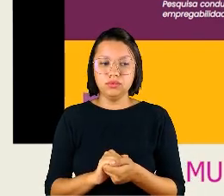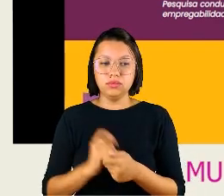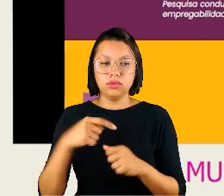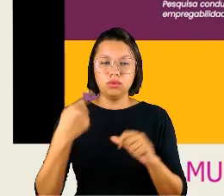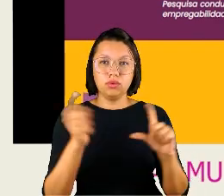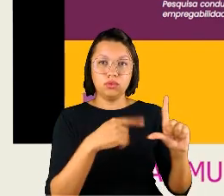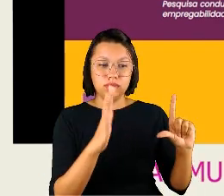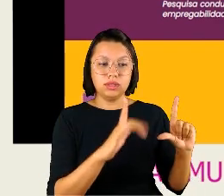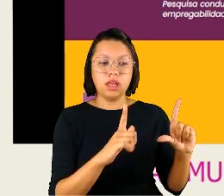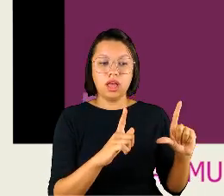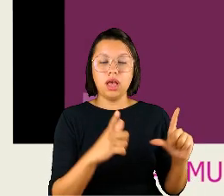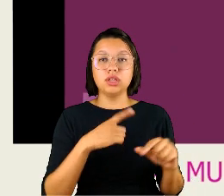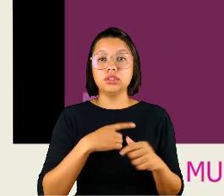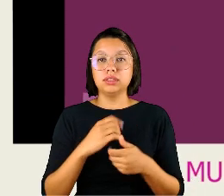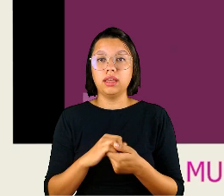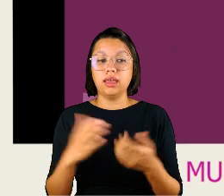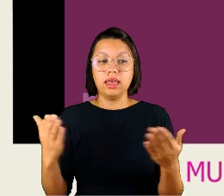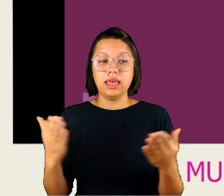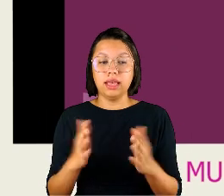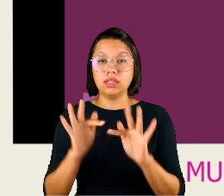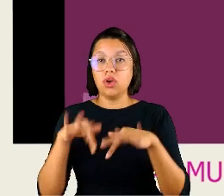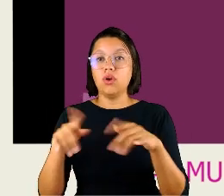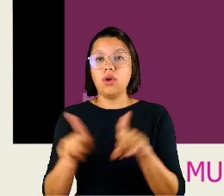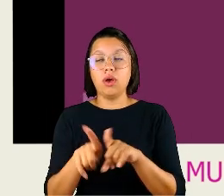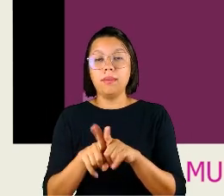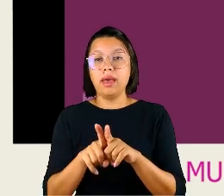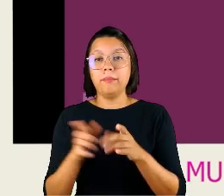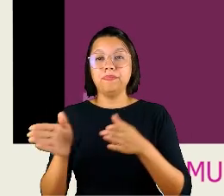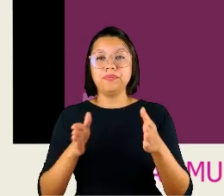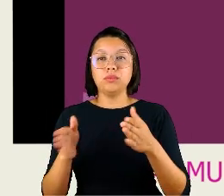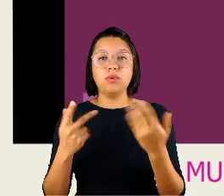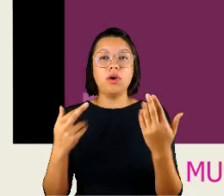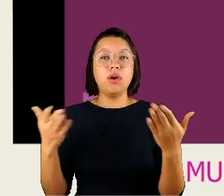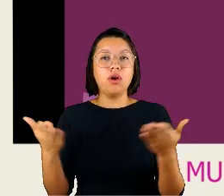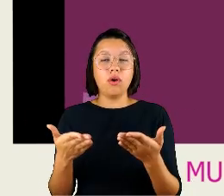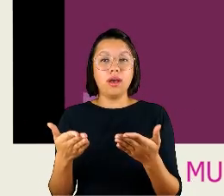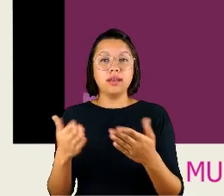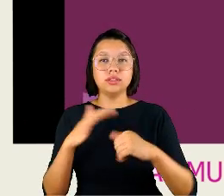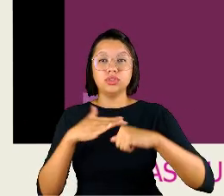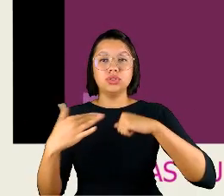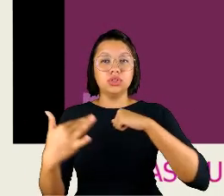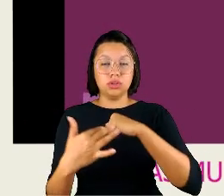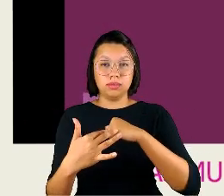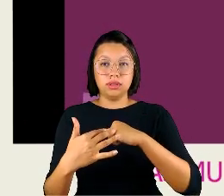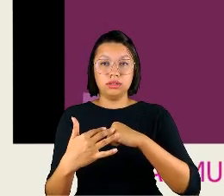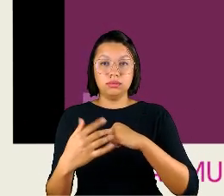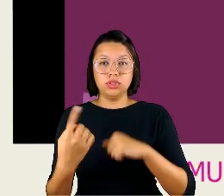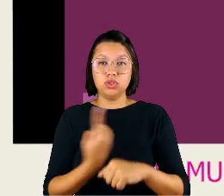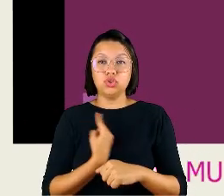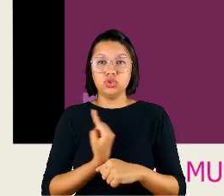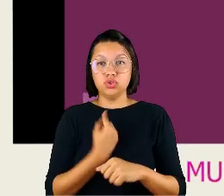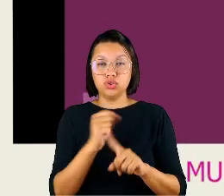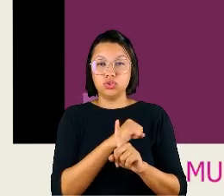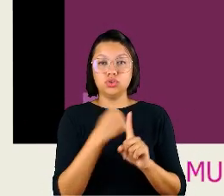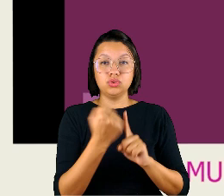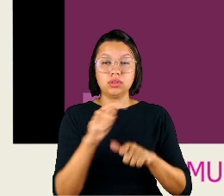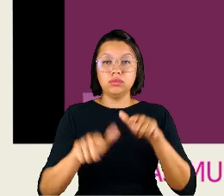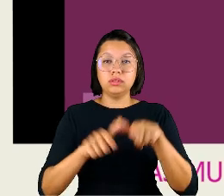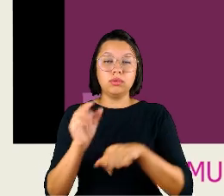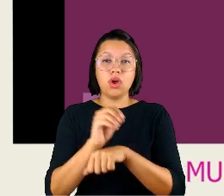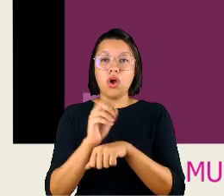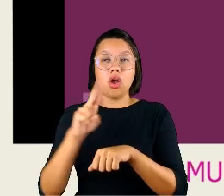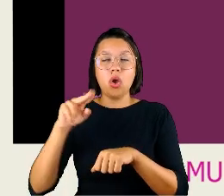gente traz essa nossa conclusão também de que um momento como esse de pandemia e isolamento social, o trabalho de cuidar nunca foi